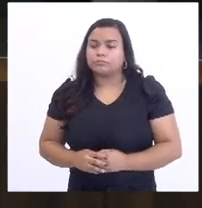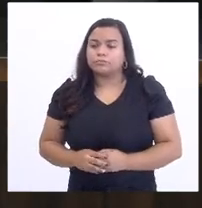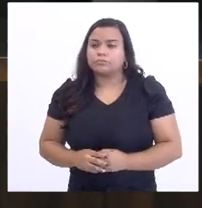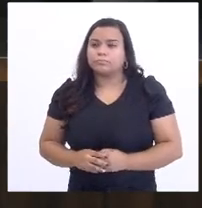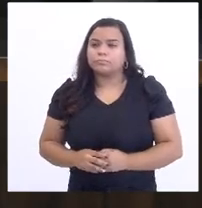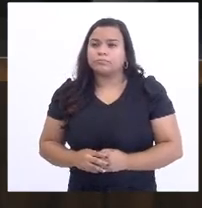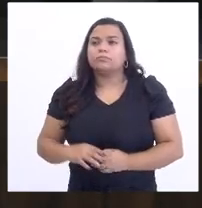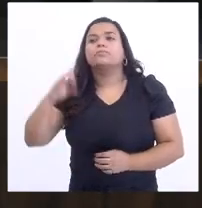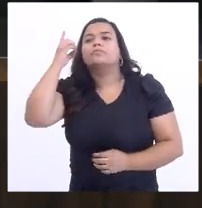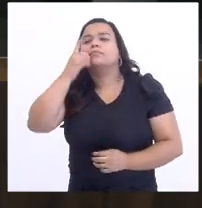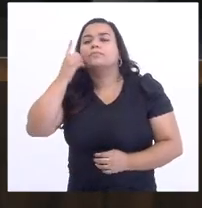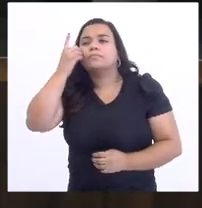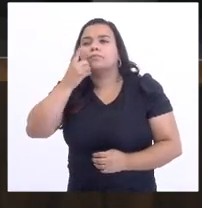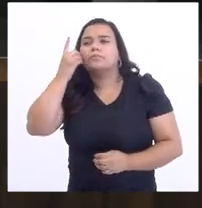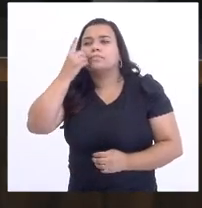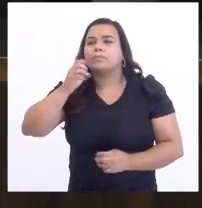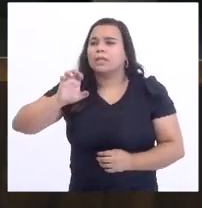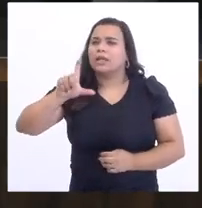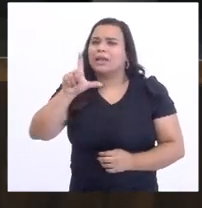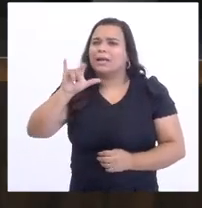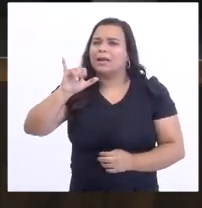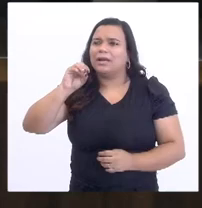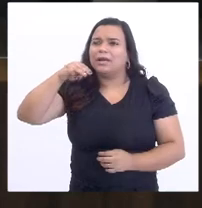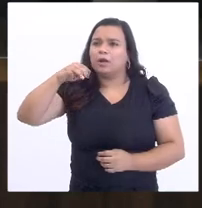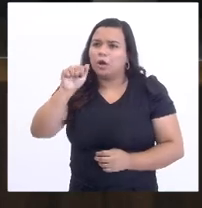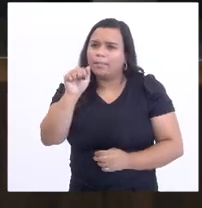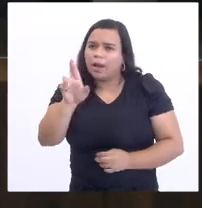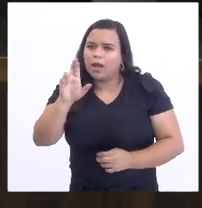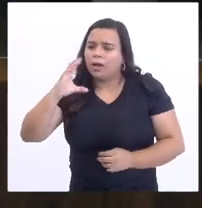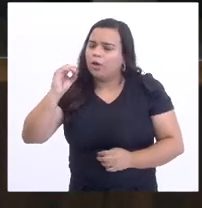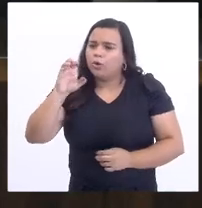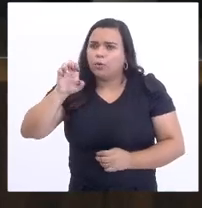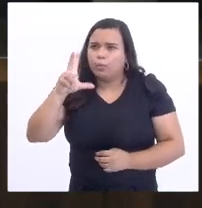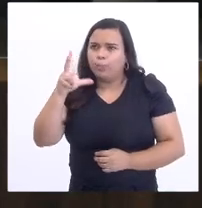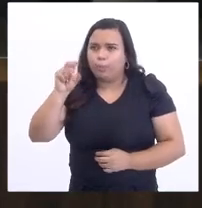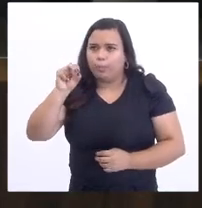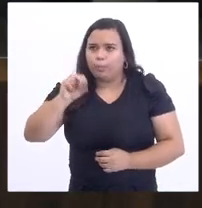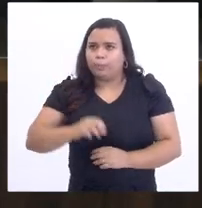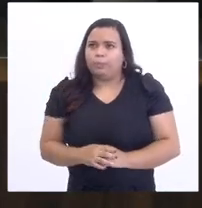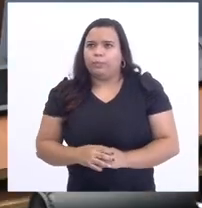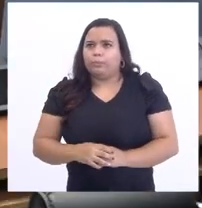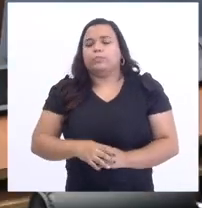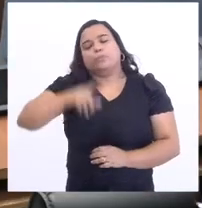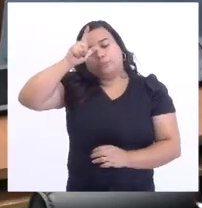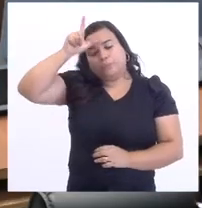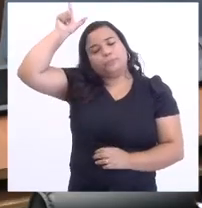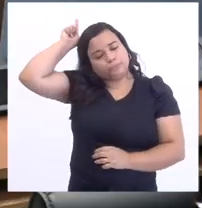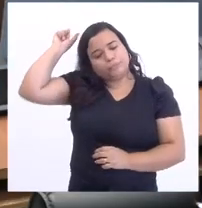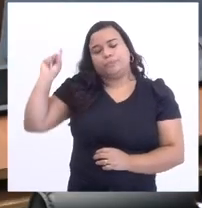Deputado Eliomar Coelho. Deputado Luiz Paulo.